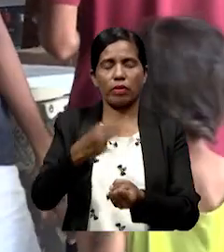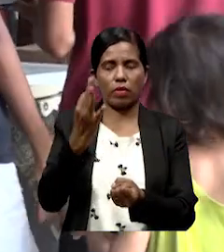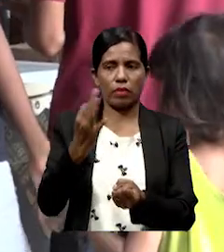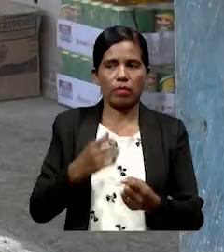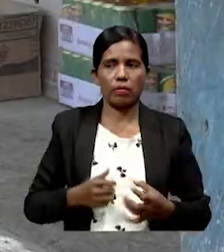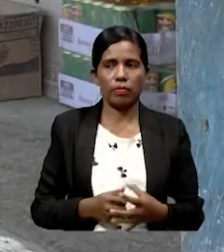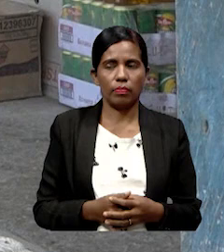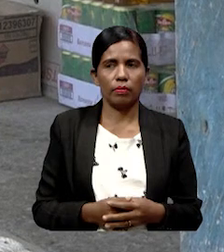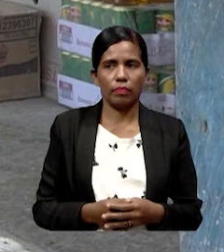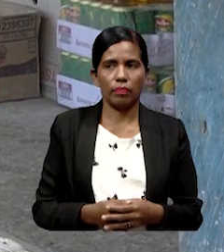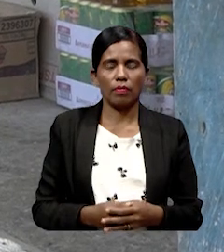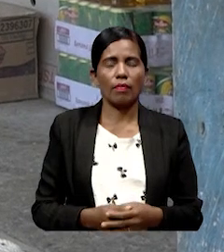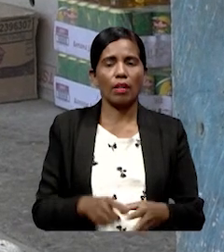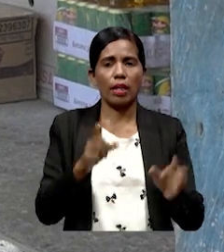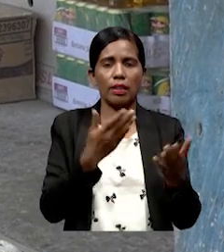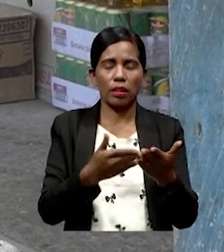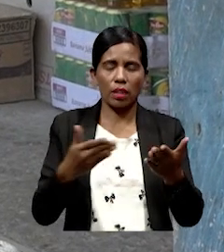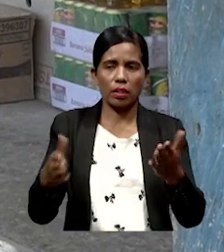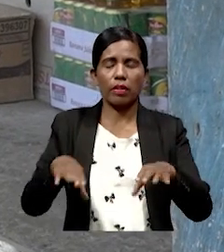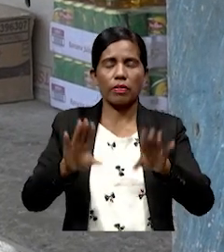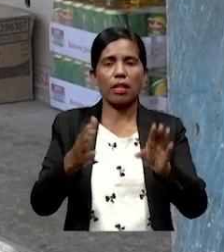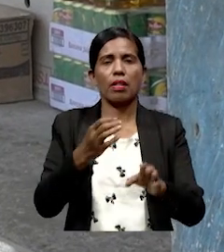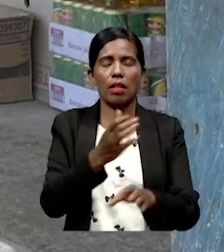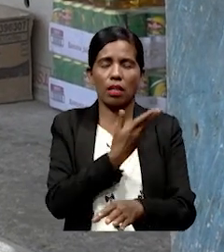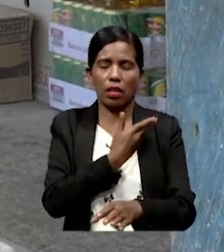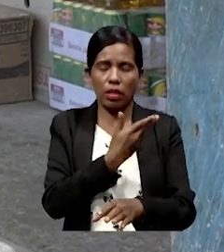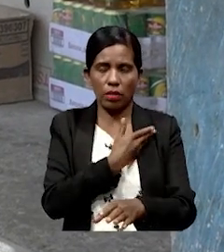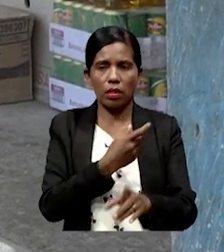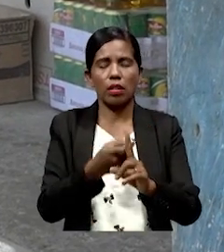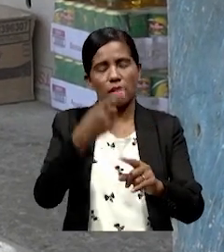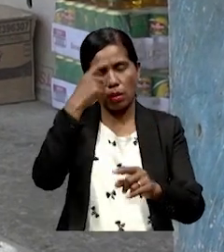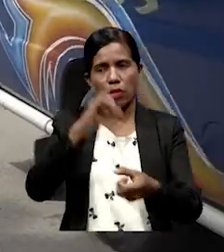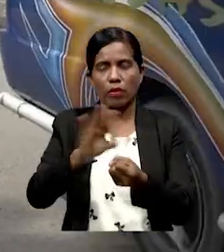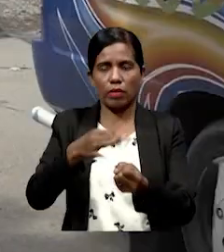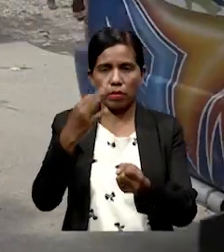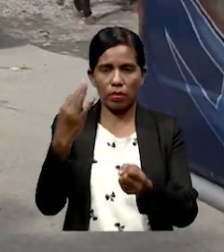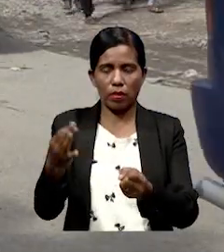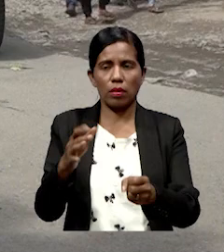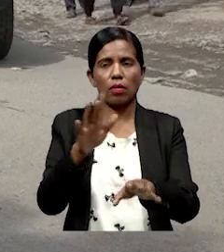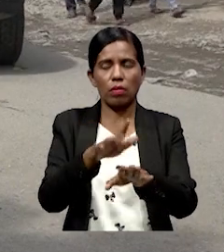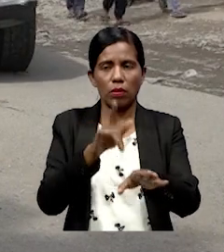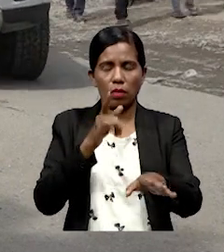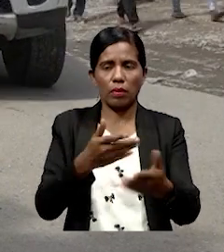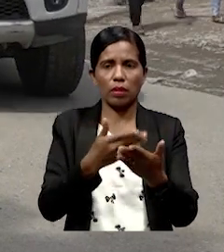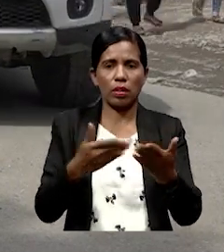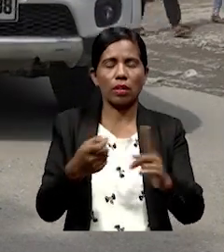COVID-19. Necessidade básica na be foli sae impacto husi COVID-19 na be afeta ba produção